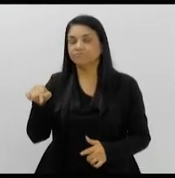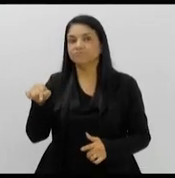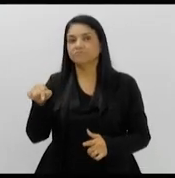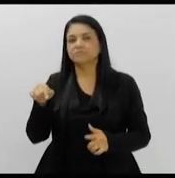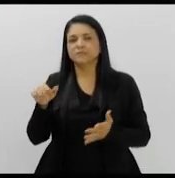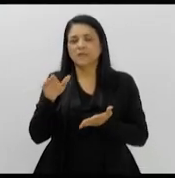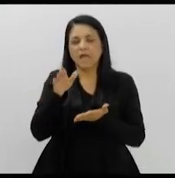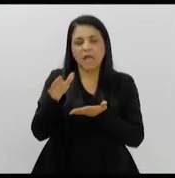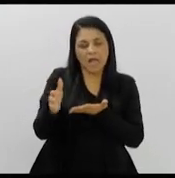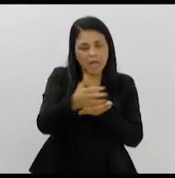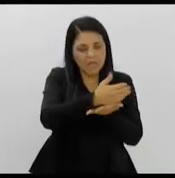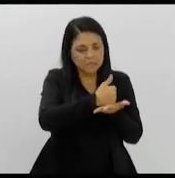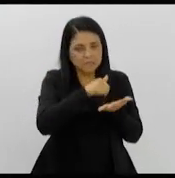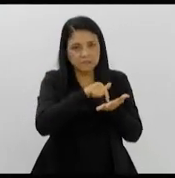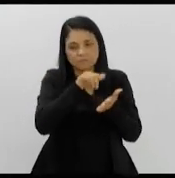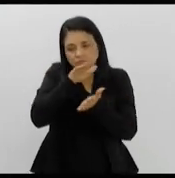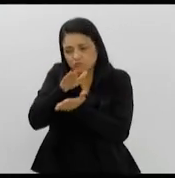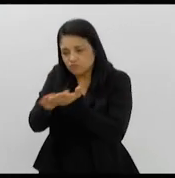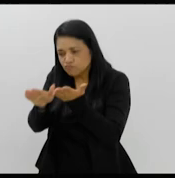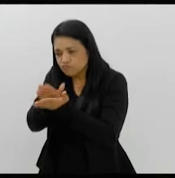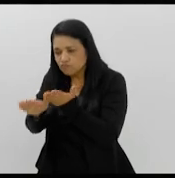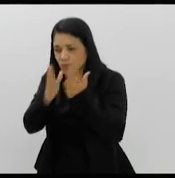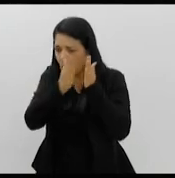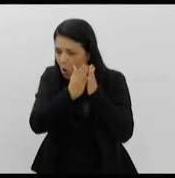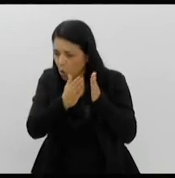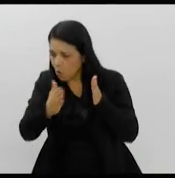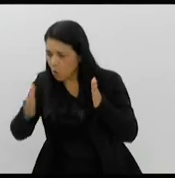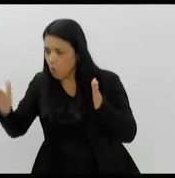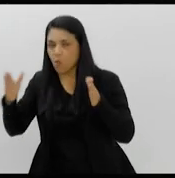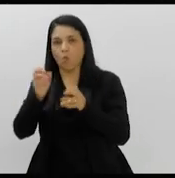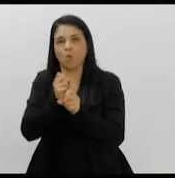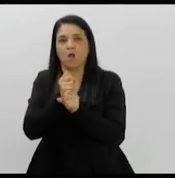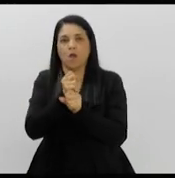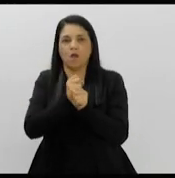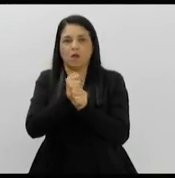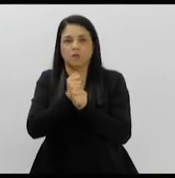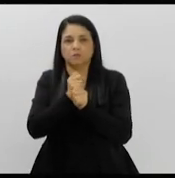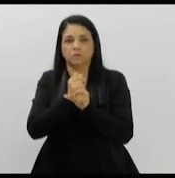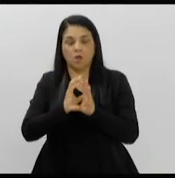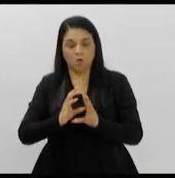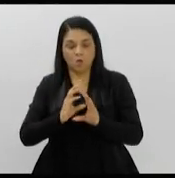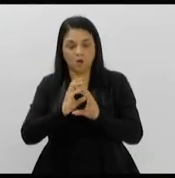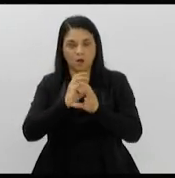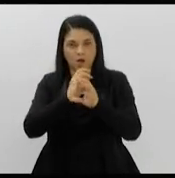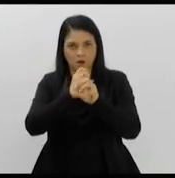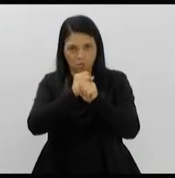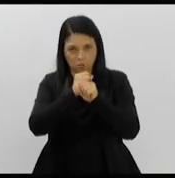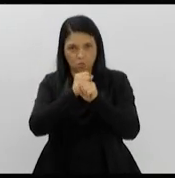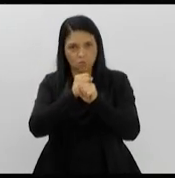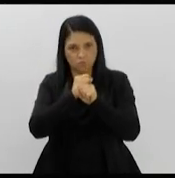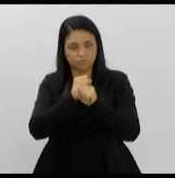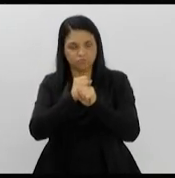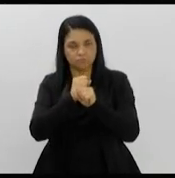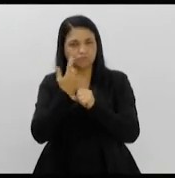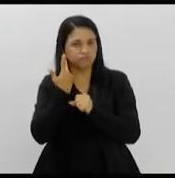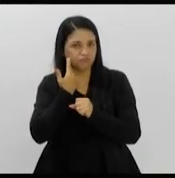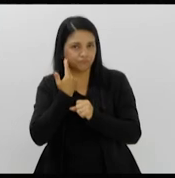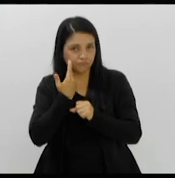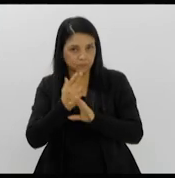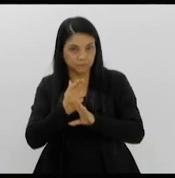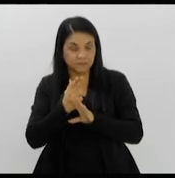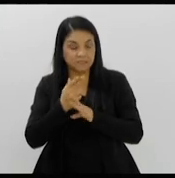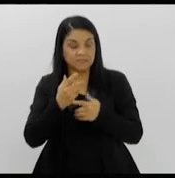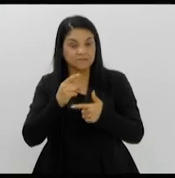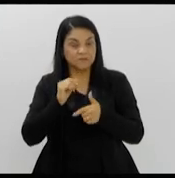e despesas ao longo dos anos Isso é cálculo atuarial se você mexe nas